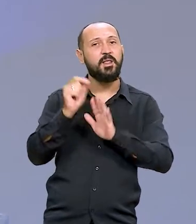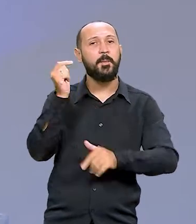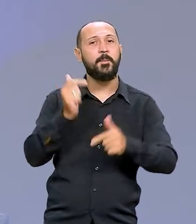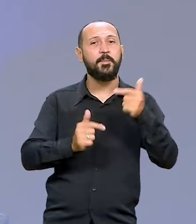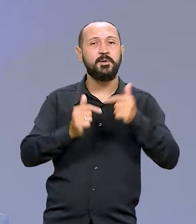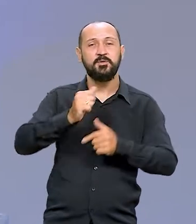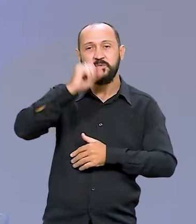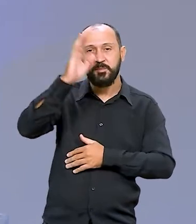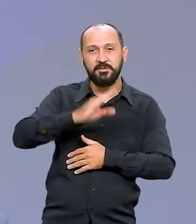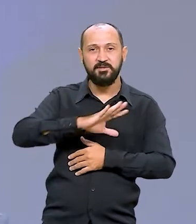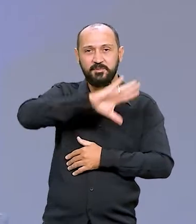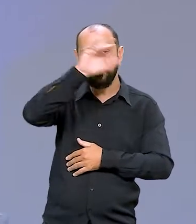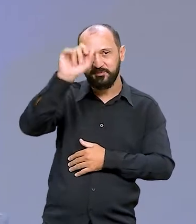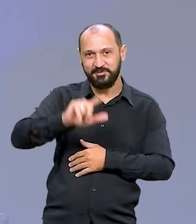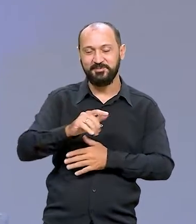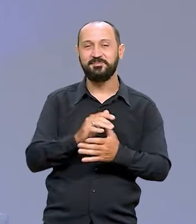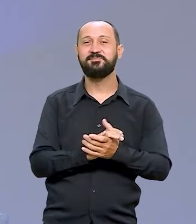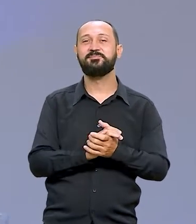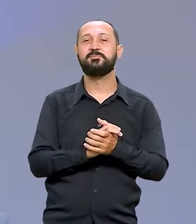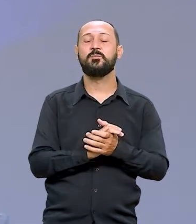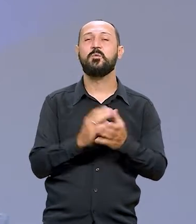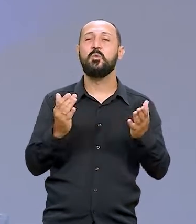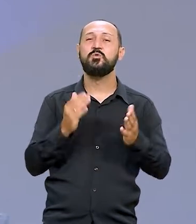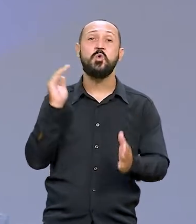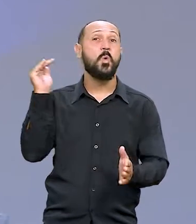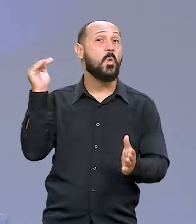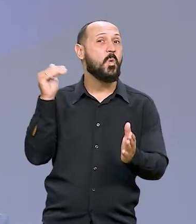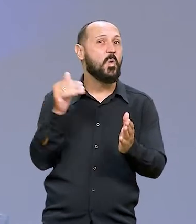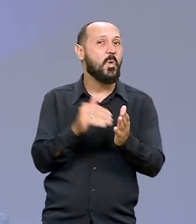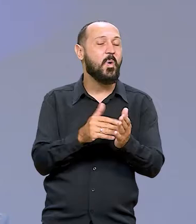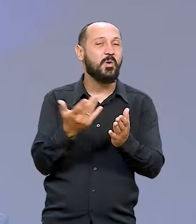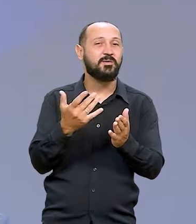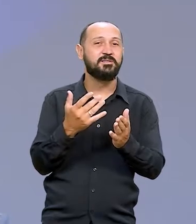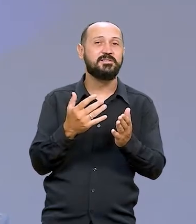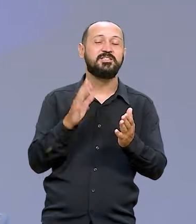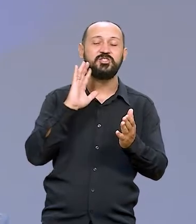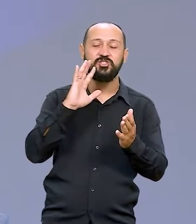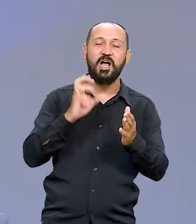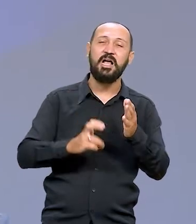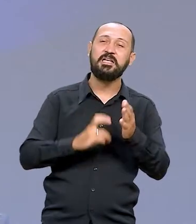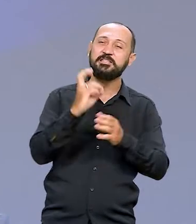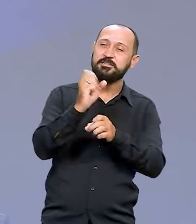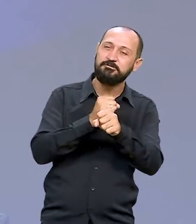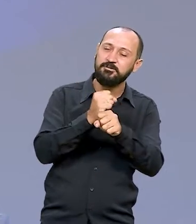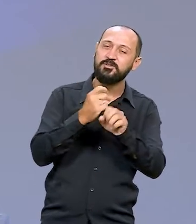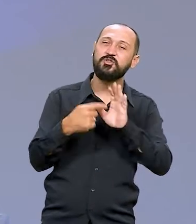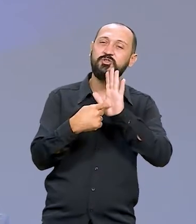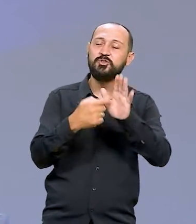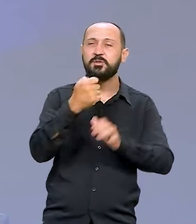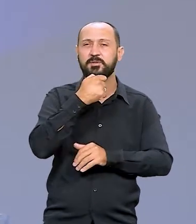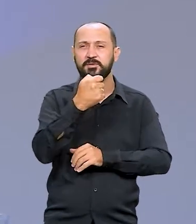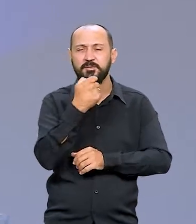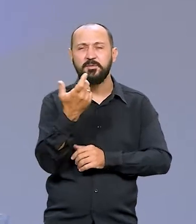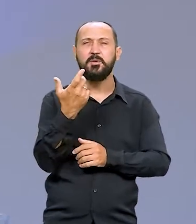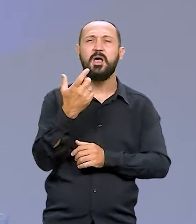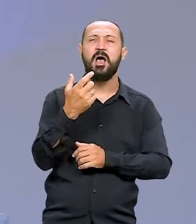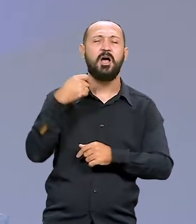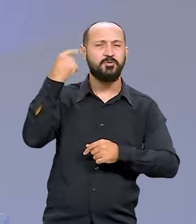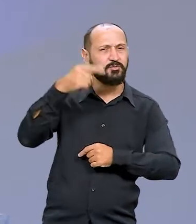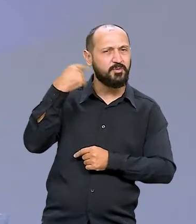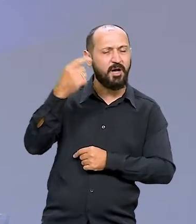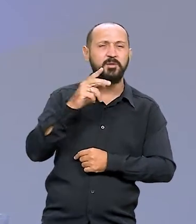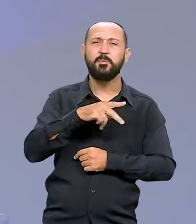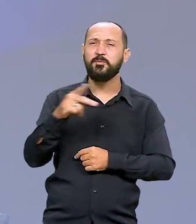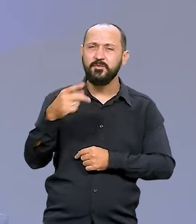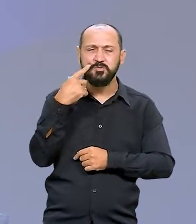política brasileira e sul-mato-grossense. A gente está nessa última edição do ano, encerrando a nossa 5ª temporada de entrevistas com advogados,